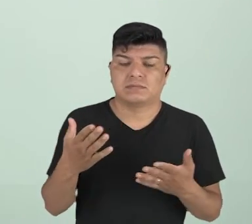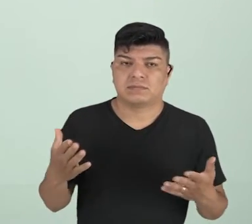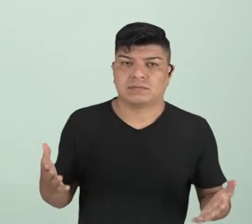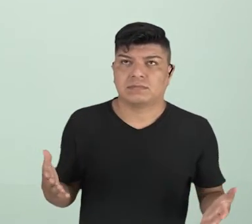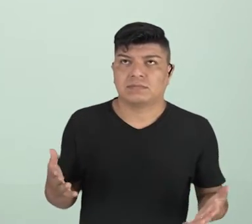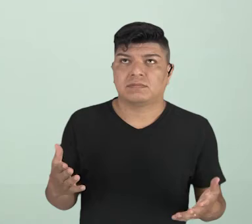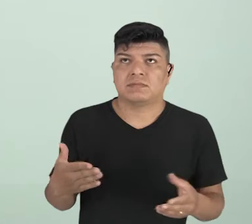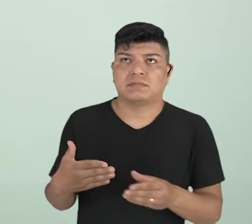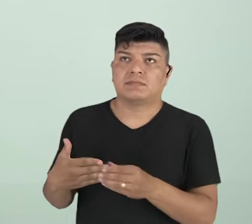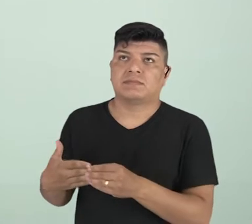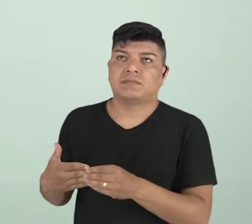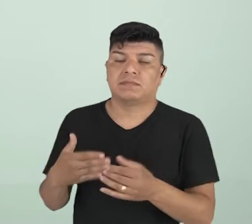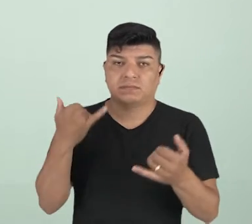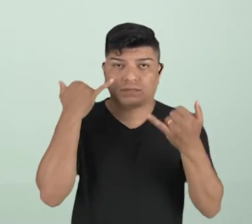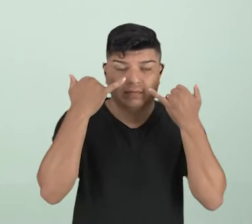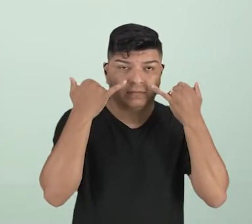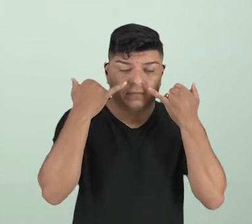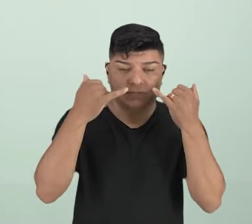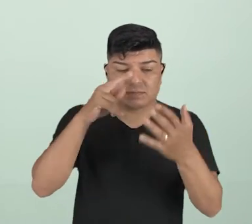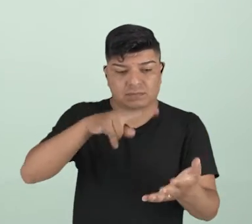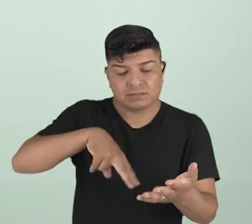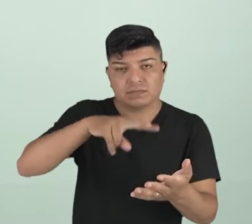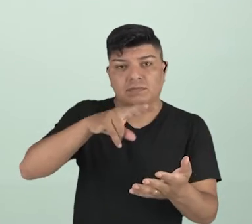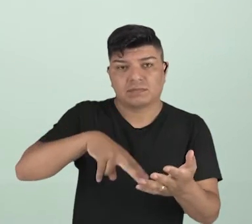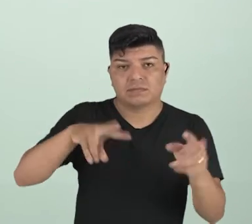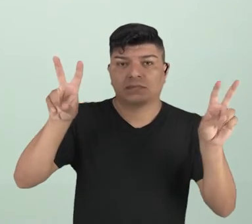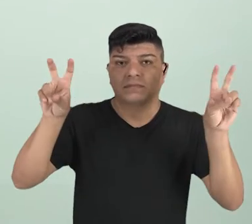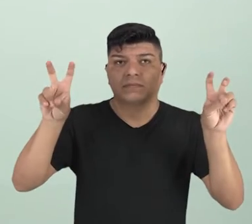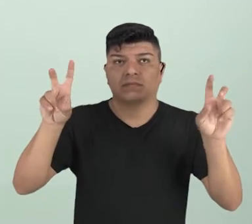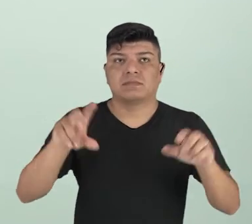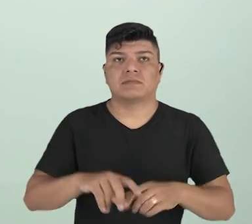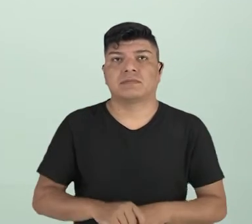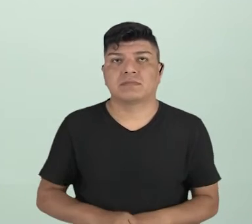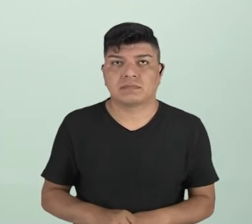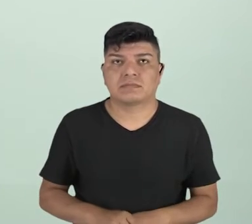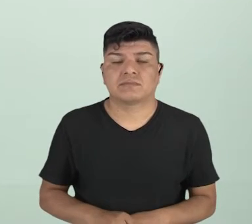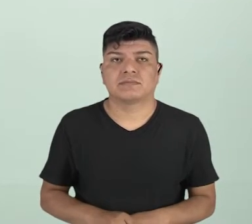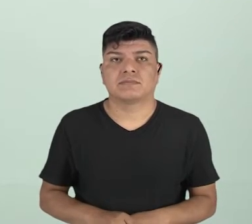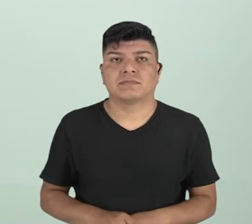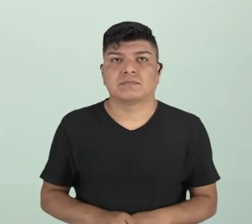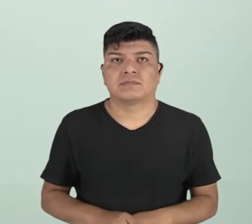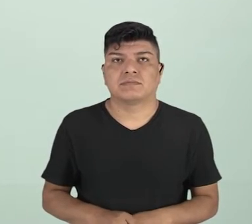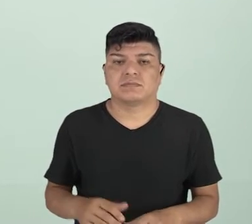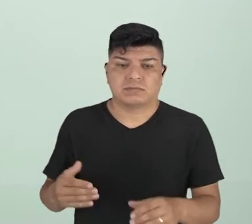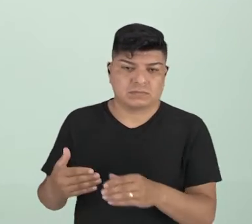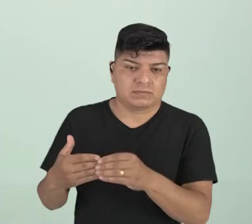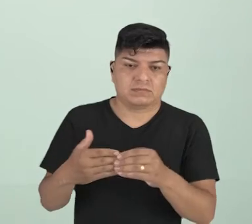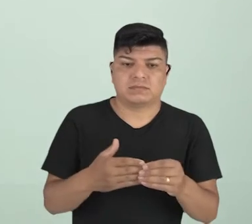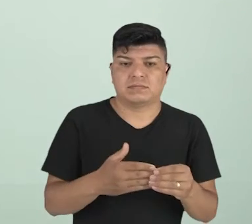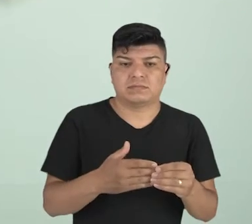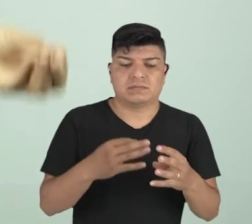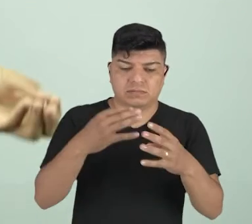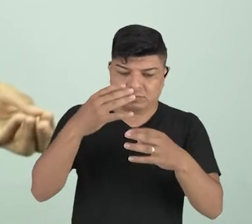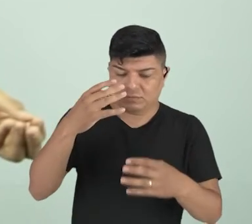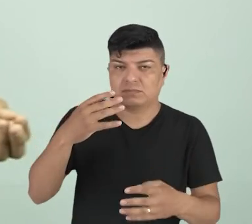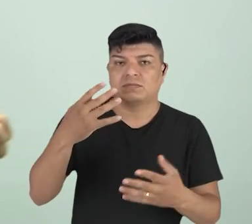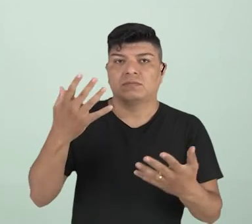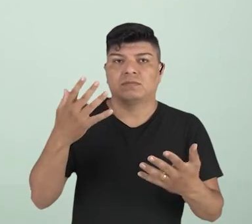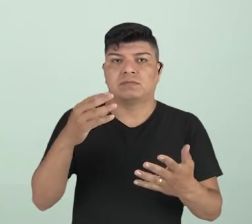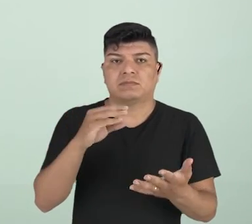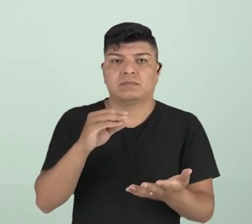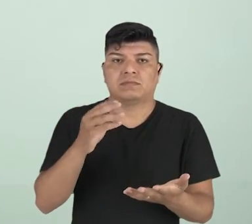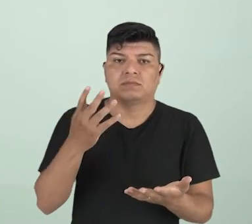para estar trazendo informações, lendo a respeito. E aí ele traz esses dados sobre a